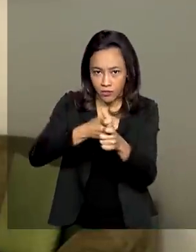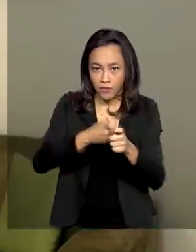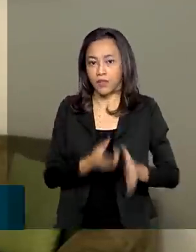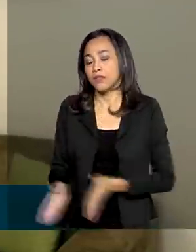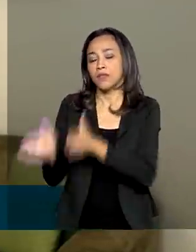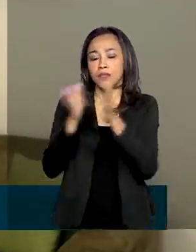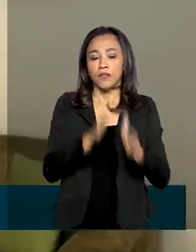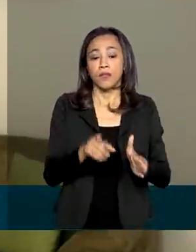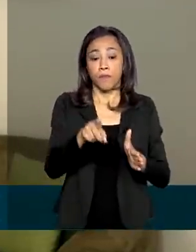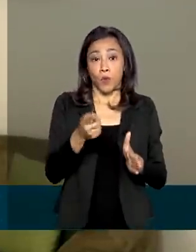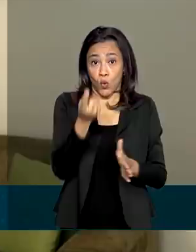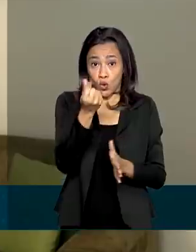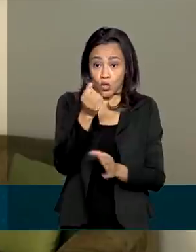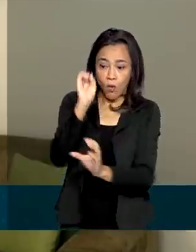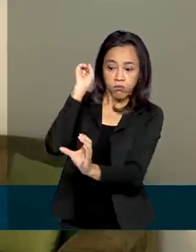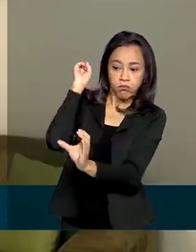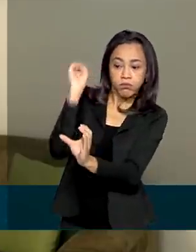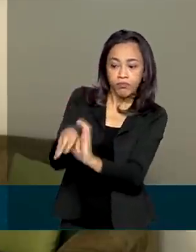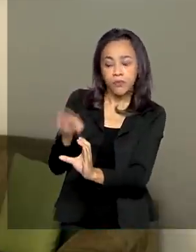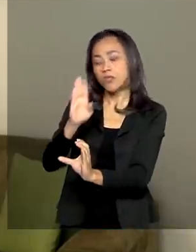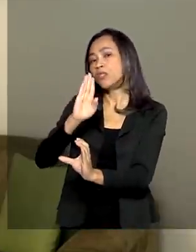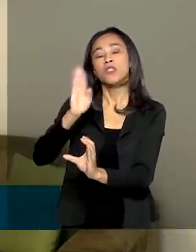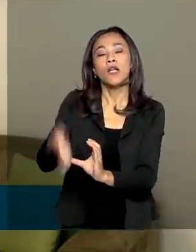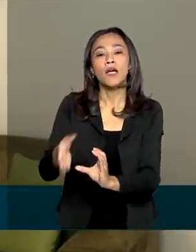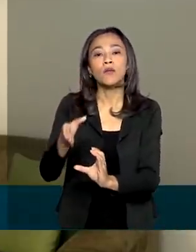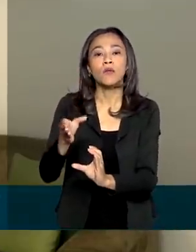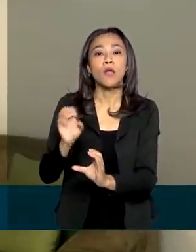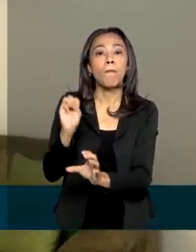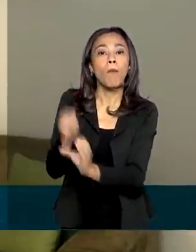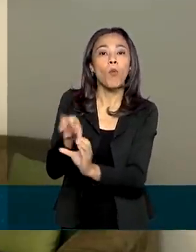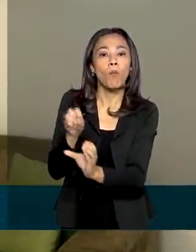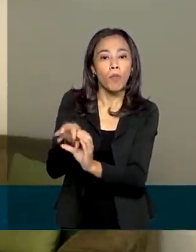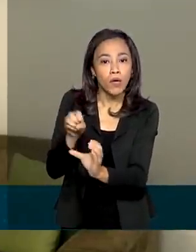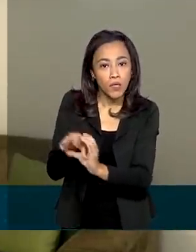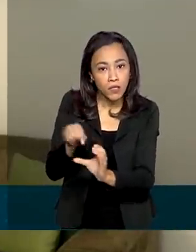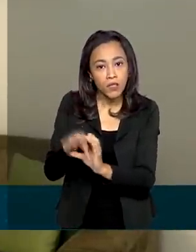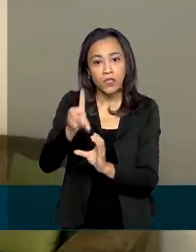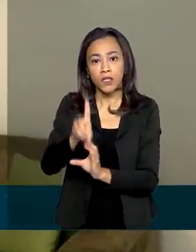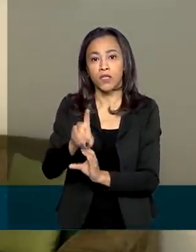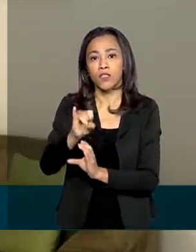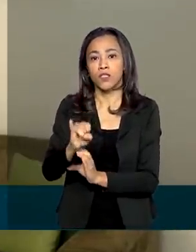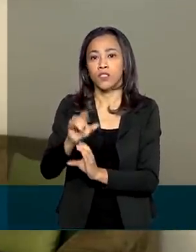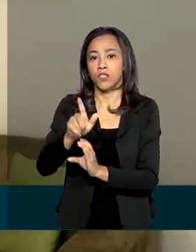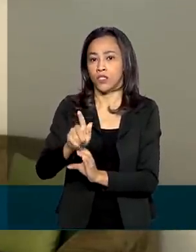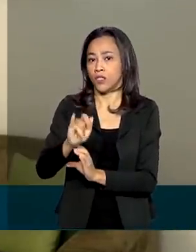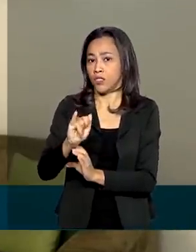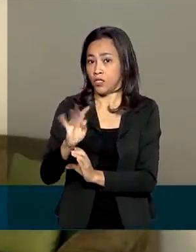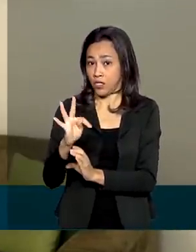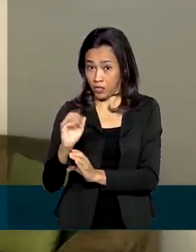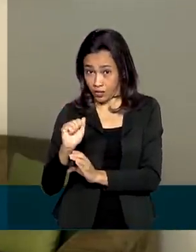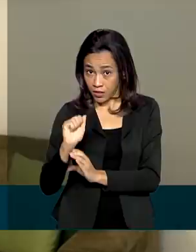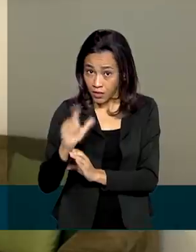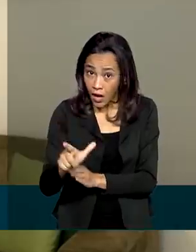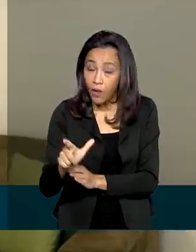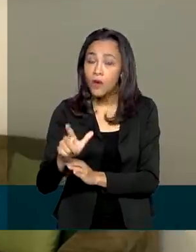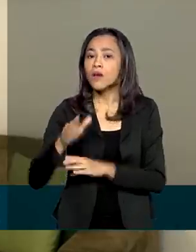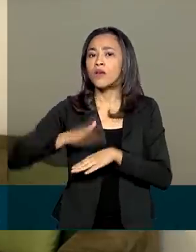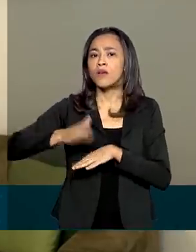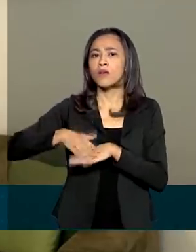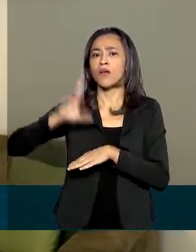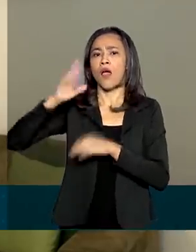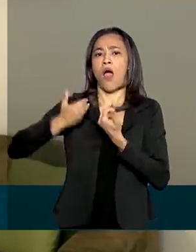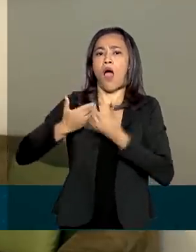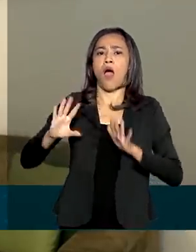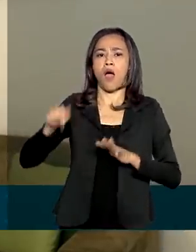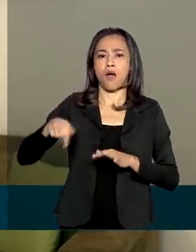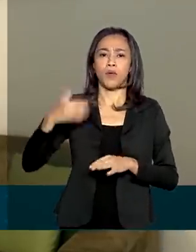feito exclusivamente na poupança social digital aberta de forma automática pela Caixa em